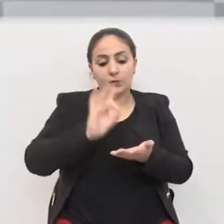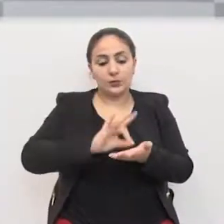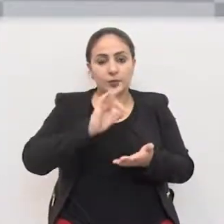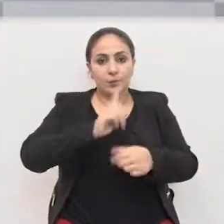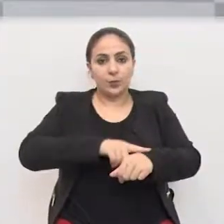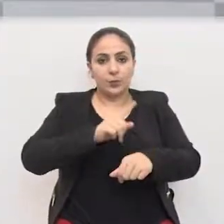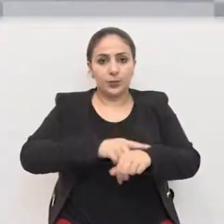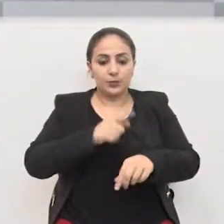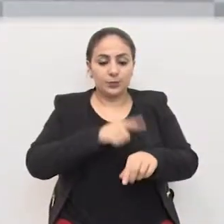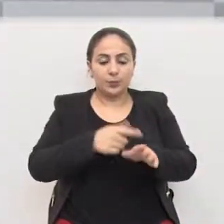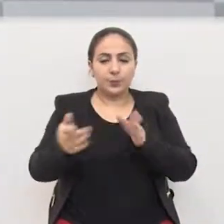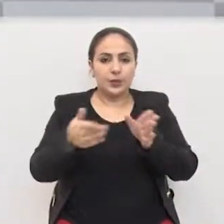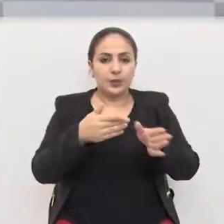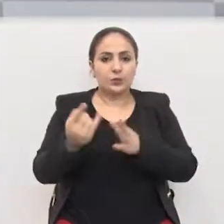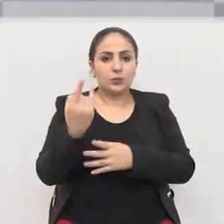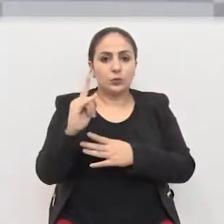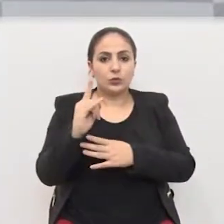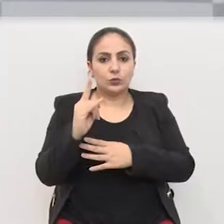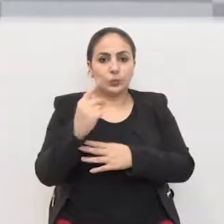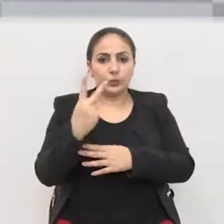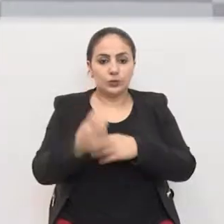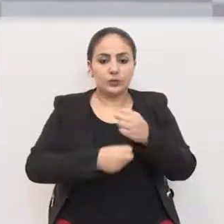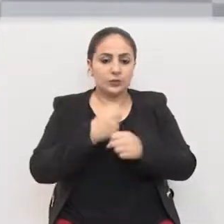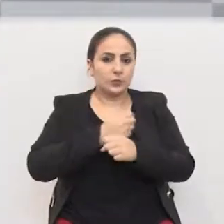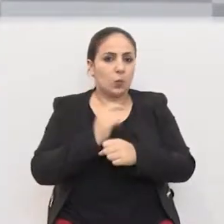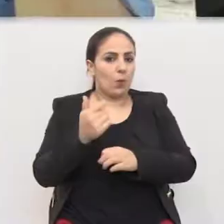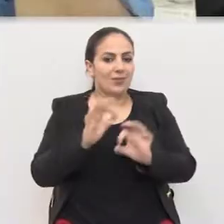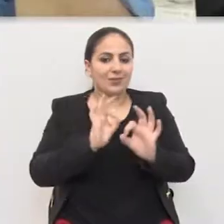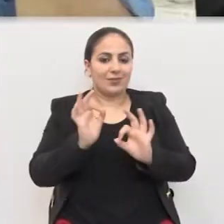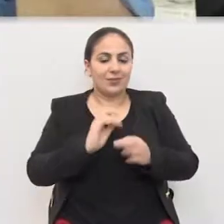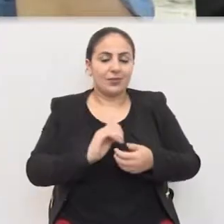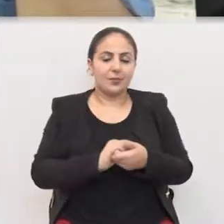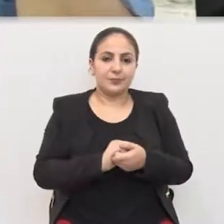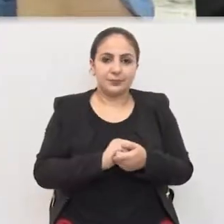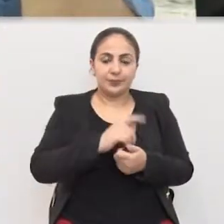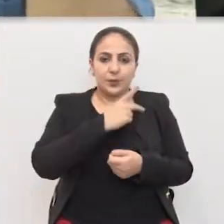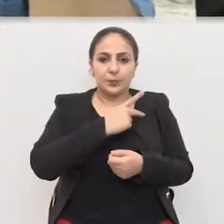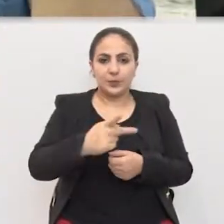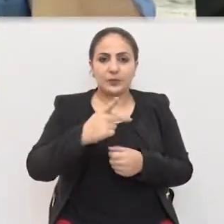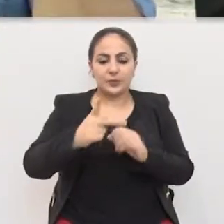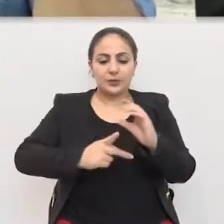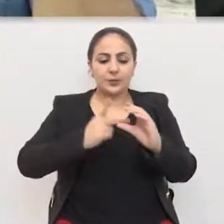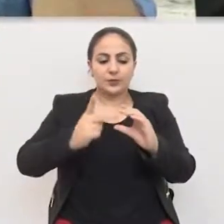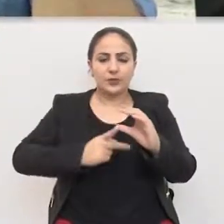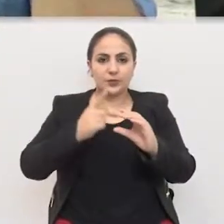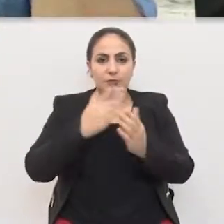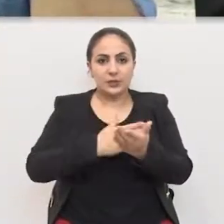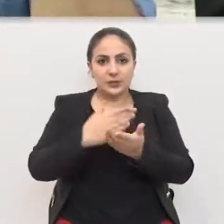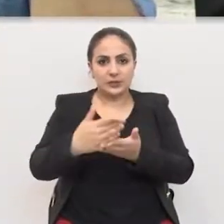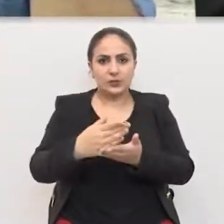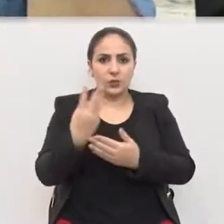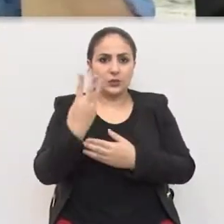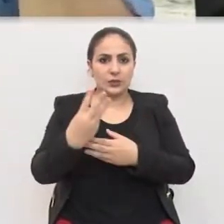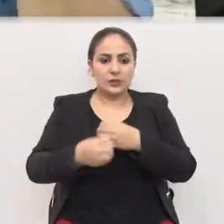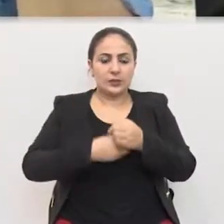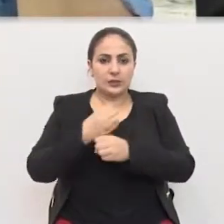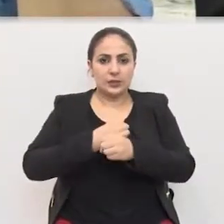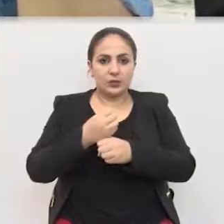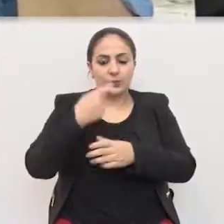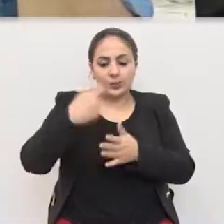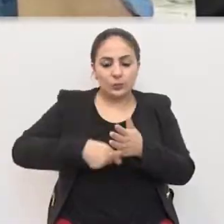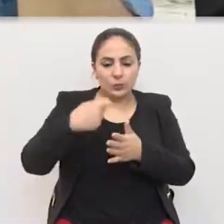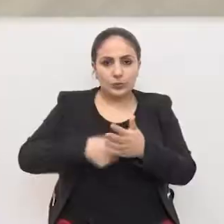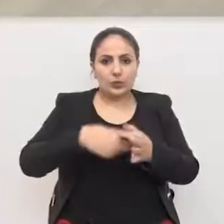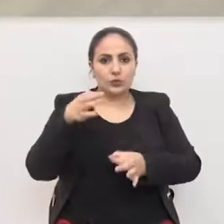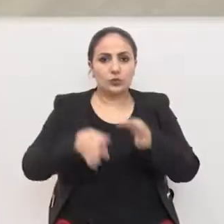pelo menos nesse período dos últimos 2 anos, não vem gerando quase nada. O presidente da Câmara de Vereadores iniciou há 3 anos